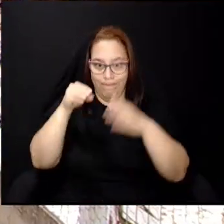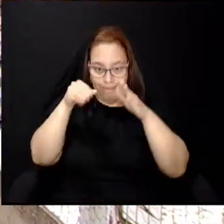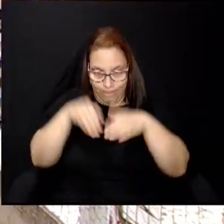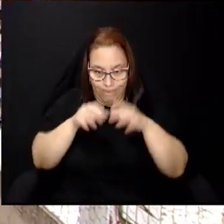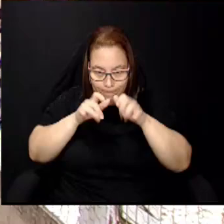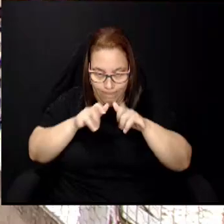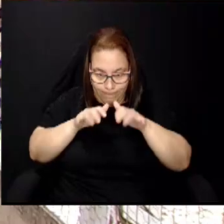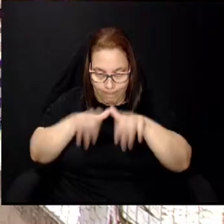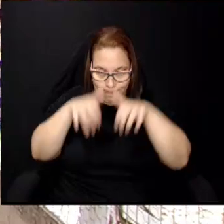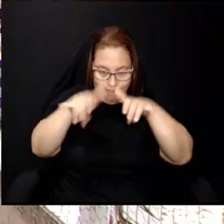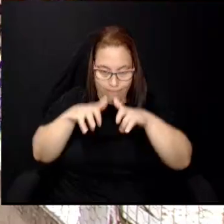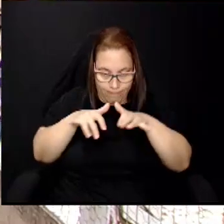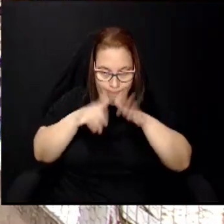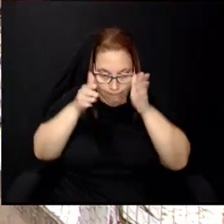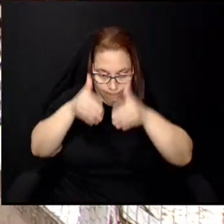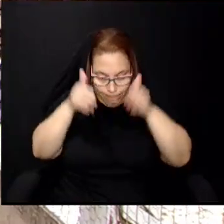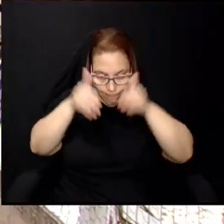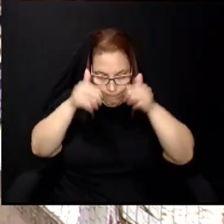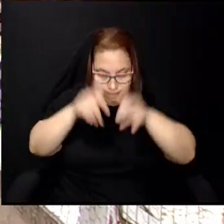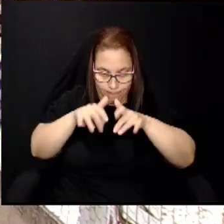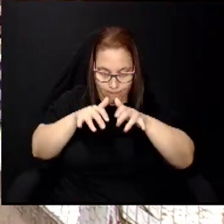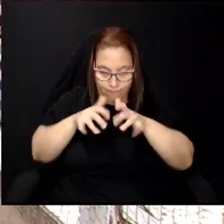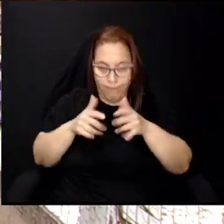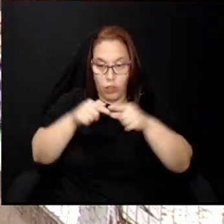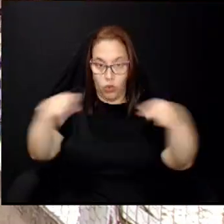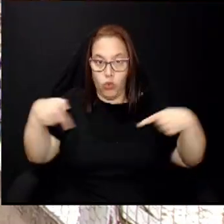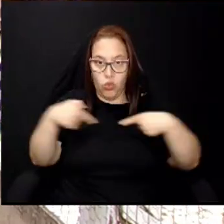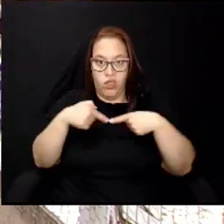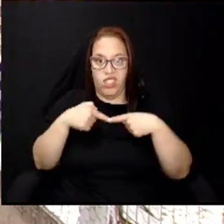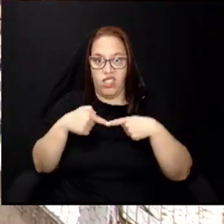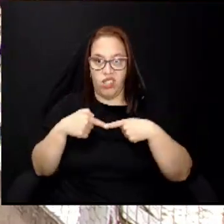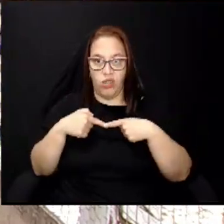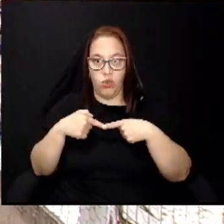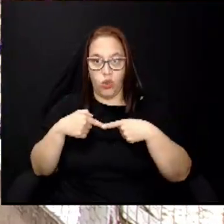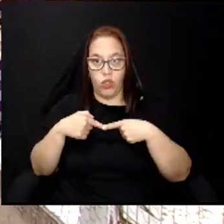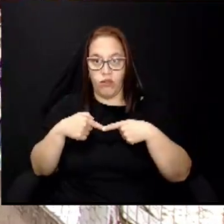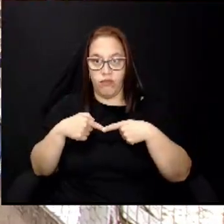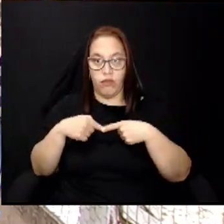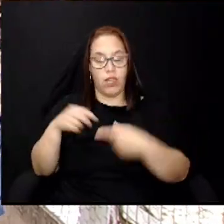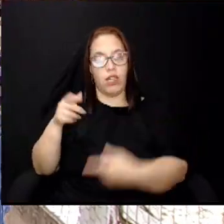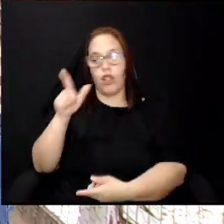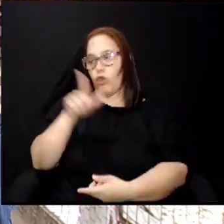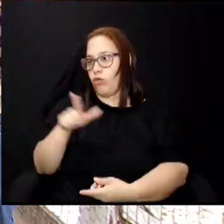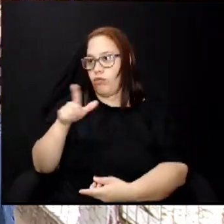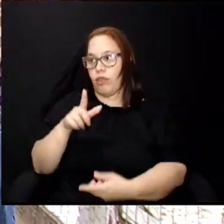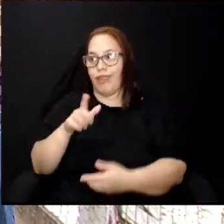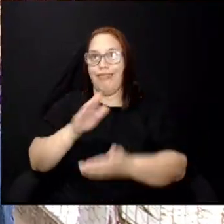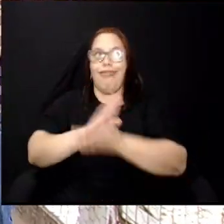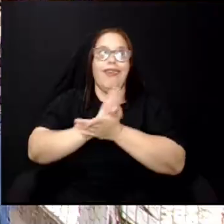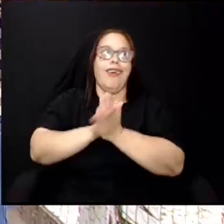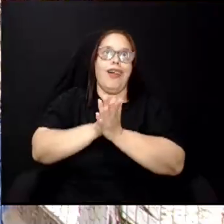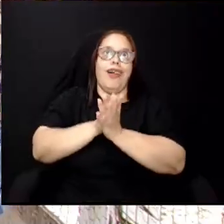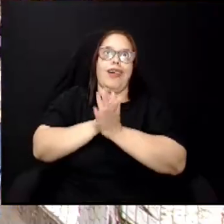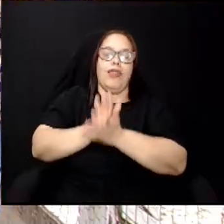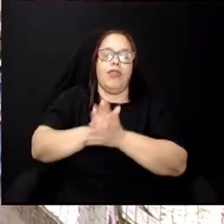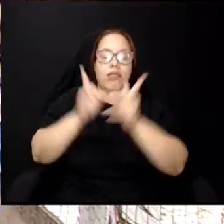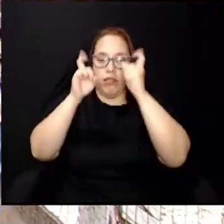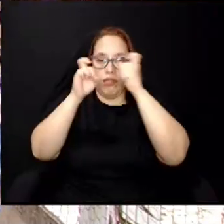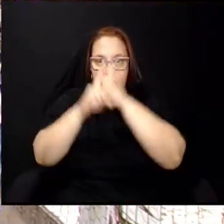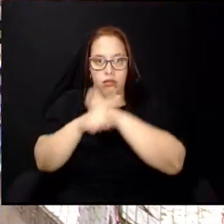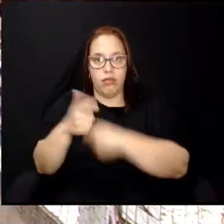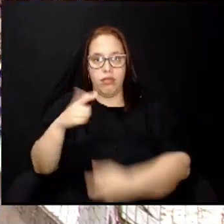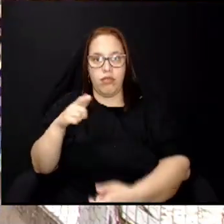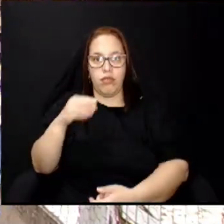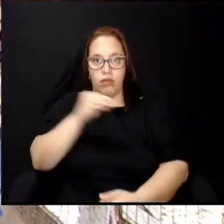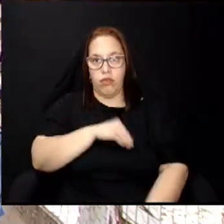não nasceu para ficar presa dentro de um escritório, é ótimo, não será tortura. Mesmo muitas vezes não tendo um salário que a gente